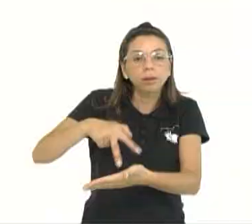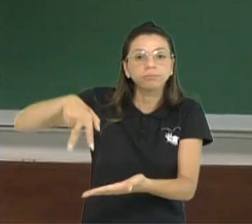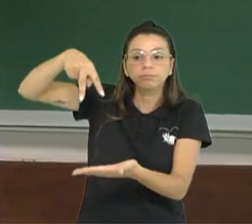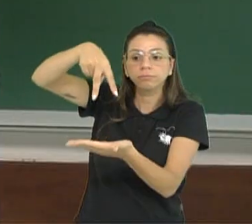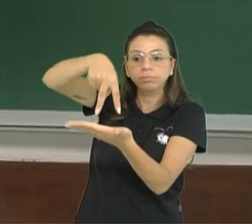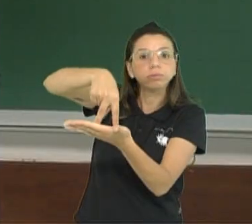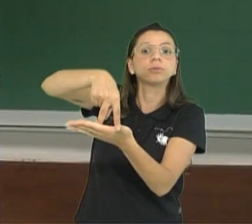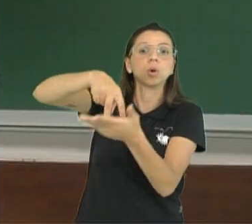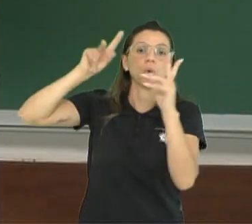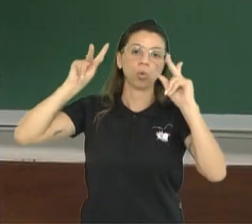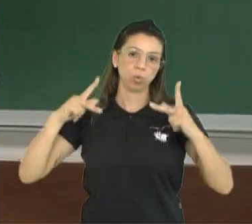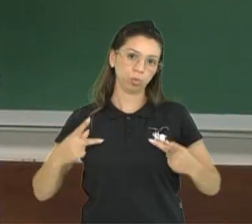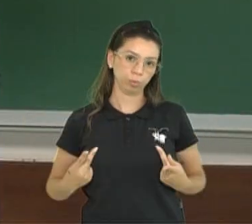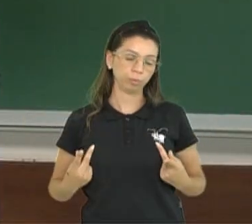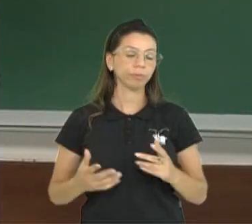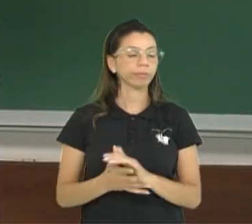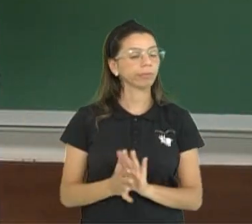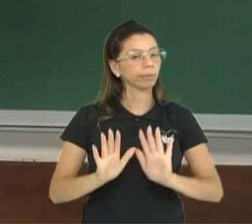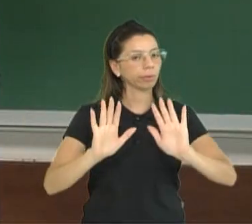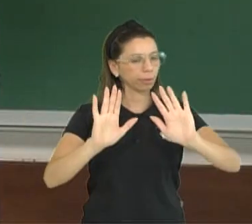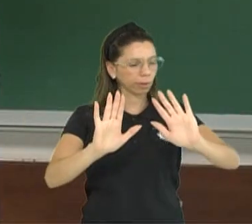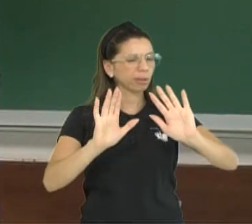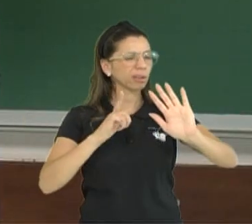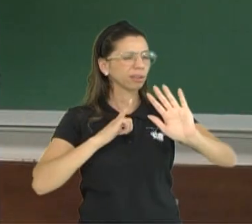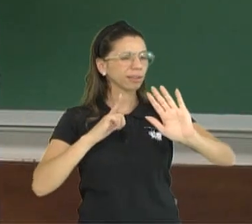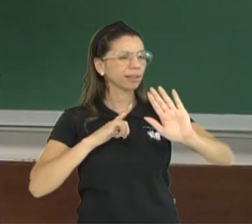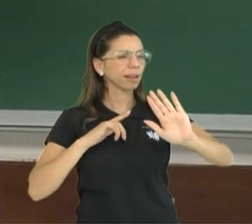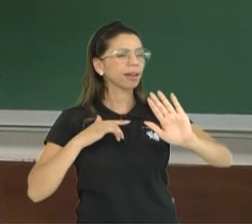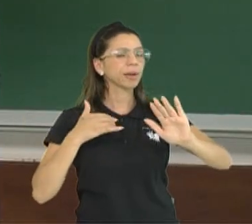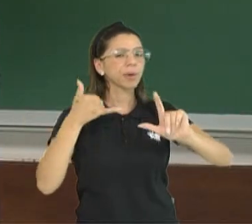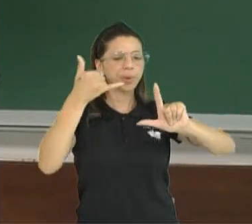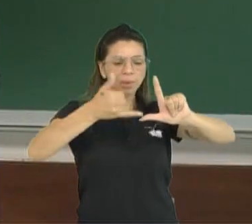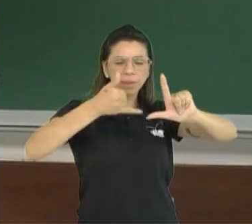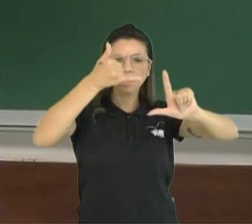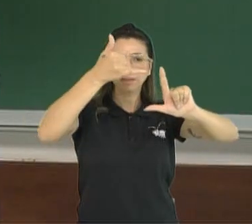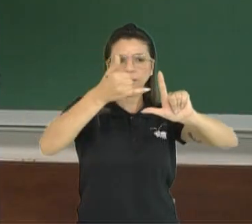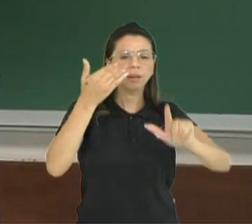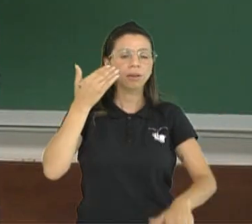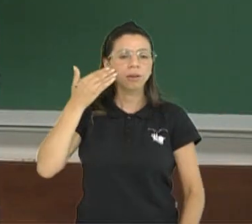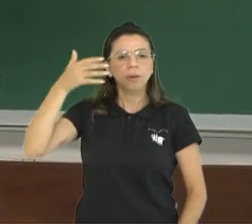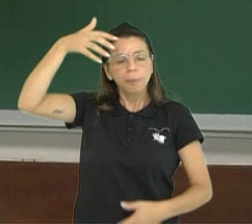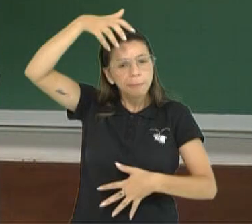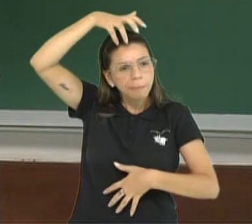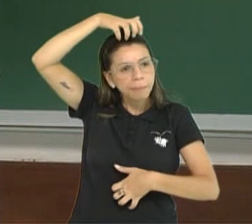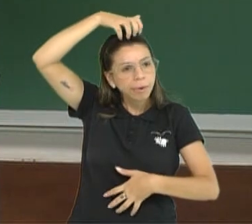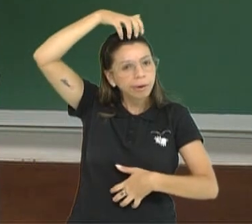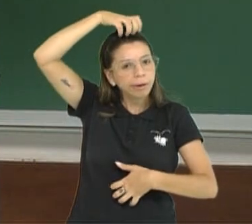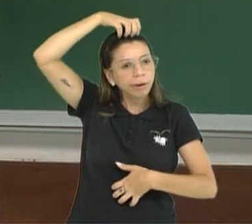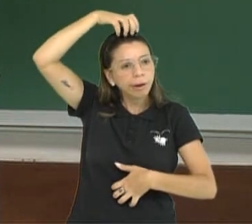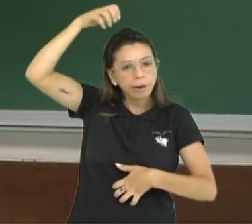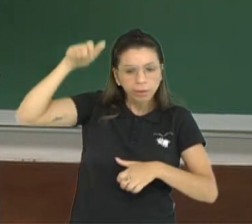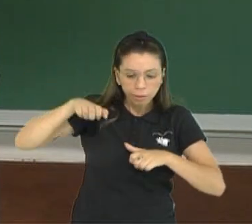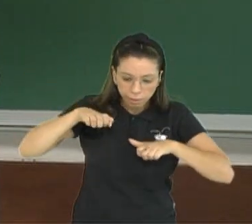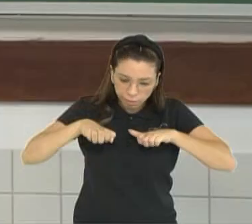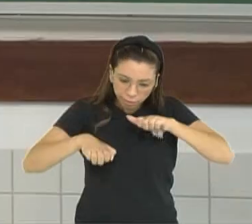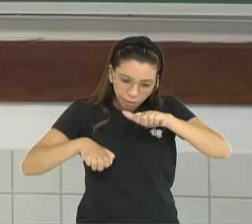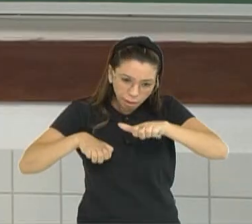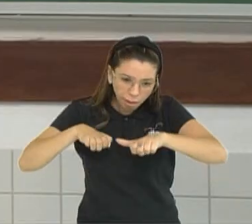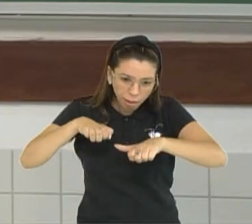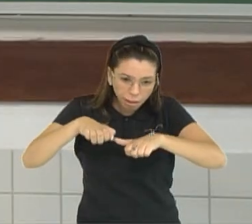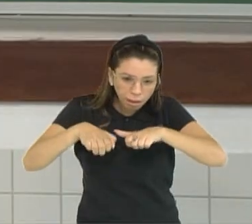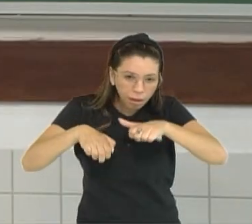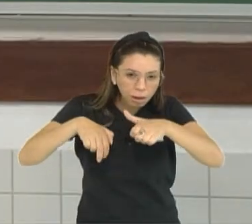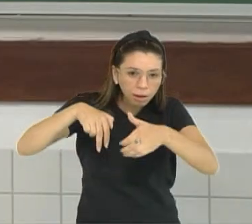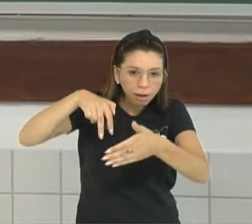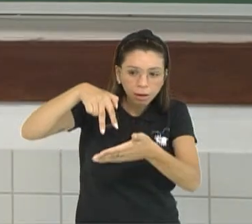só, gente, vocês com certeza já viram aquele desenho em que o do macaco vai se tornar o homem até nós